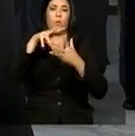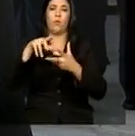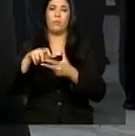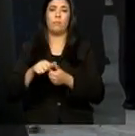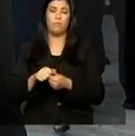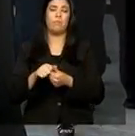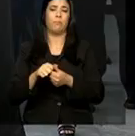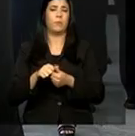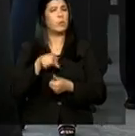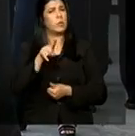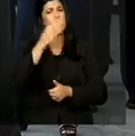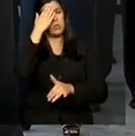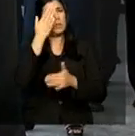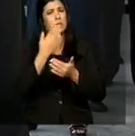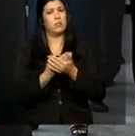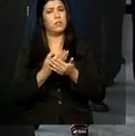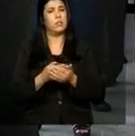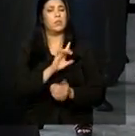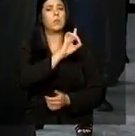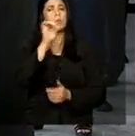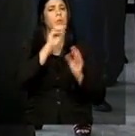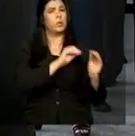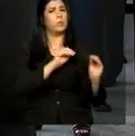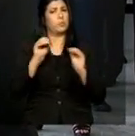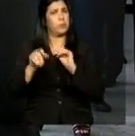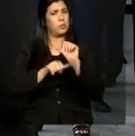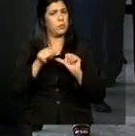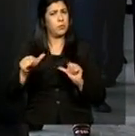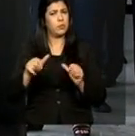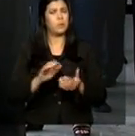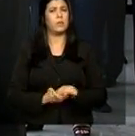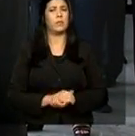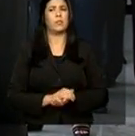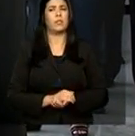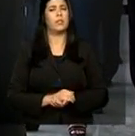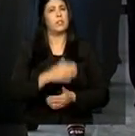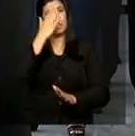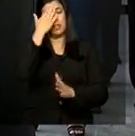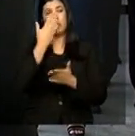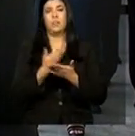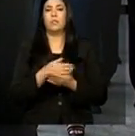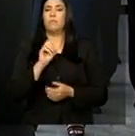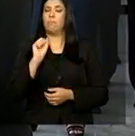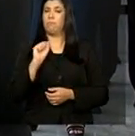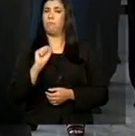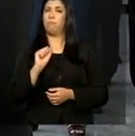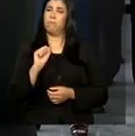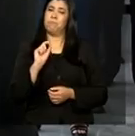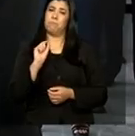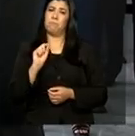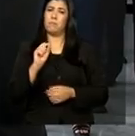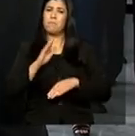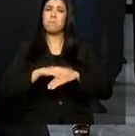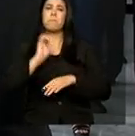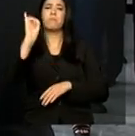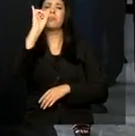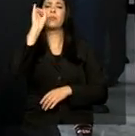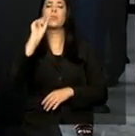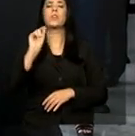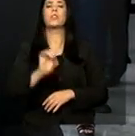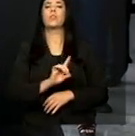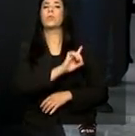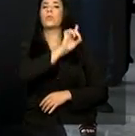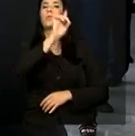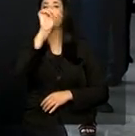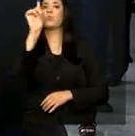senhor acredita que essa data deveria ser alterada? Olha, eu acredito que mais importante do que a data que a gente